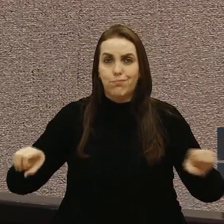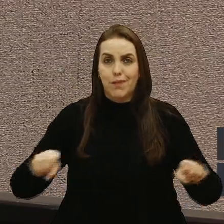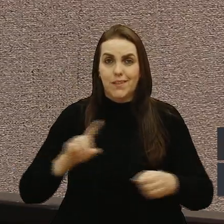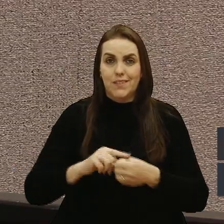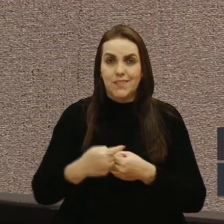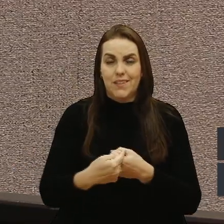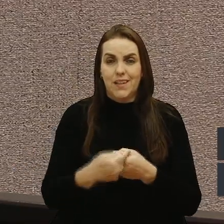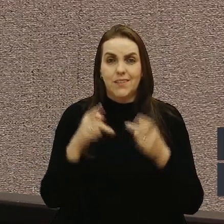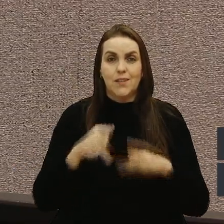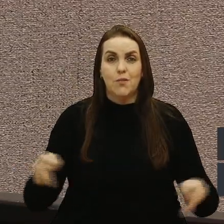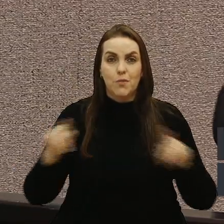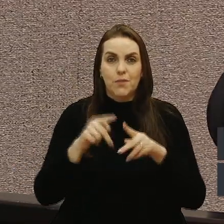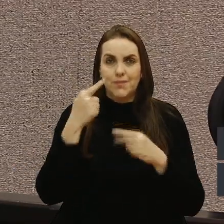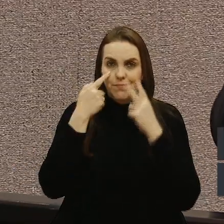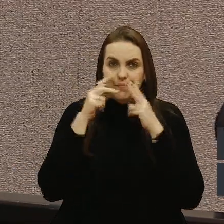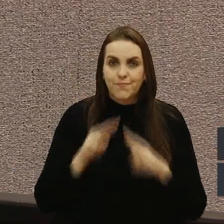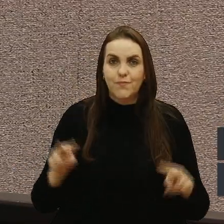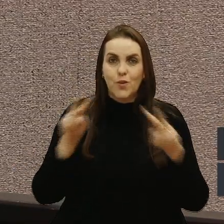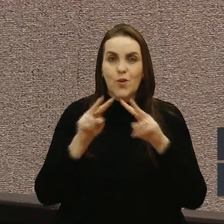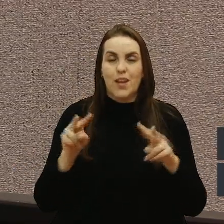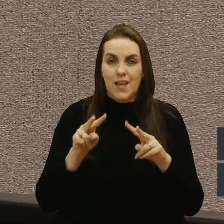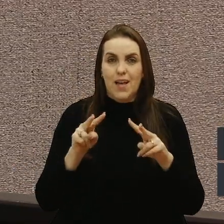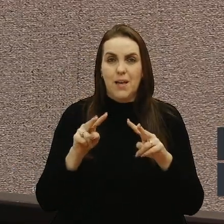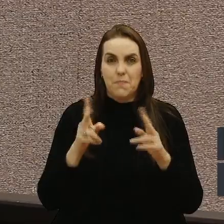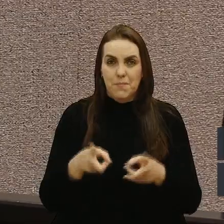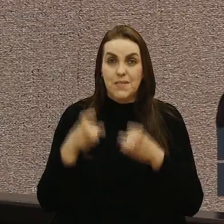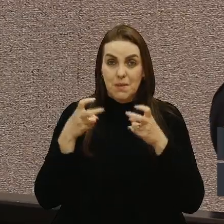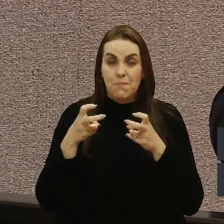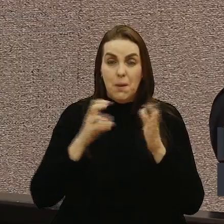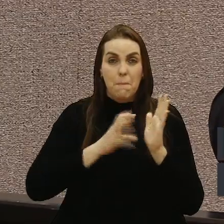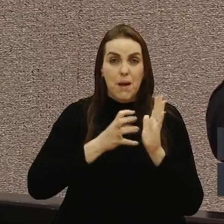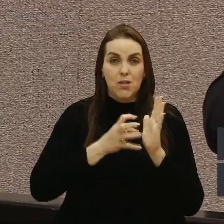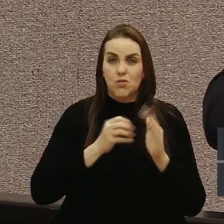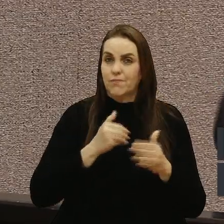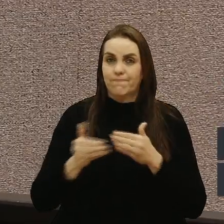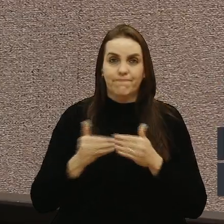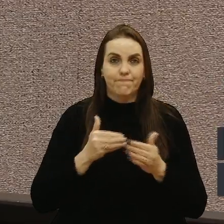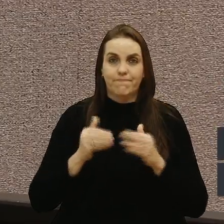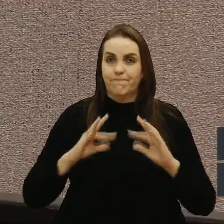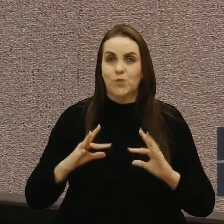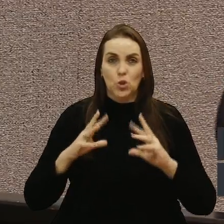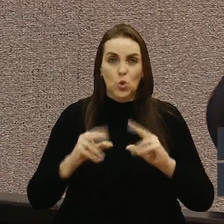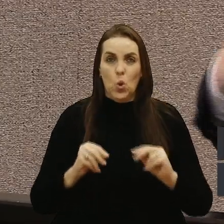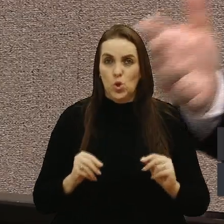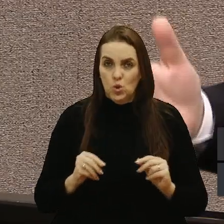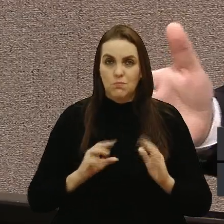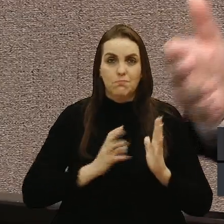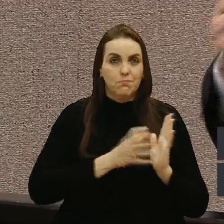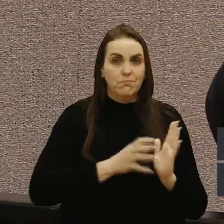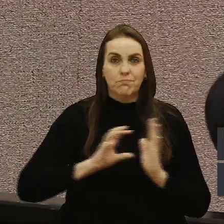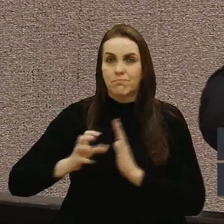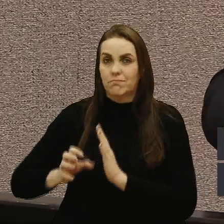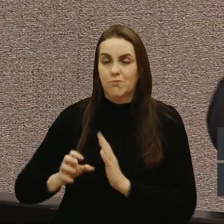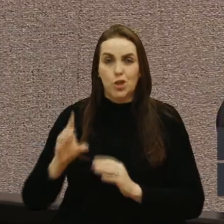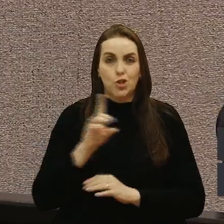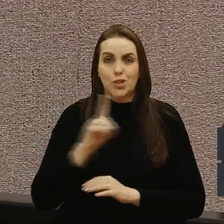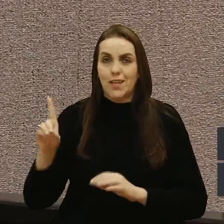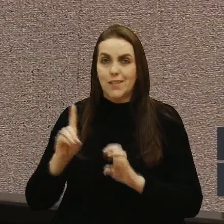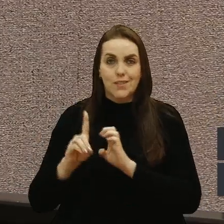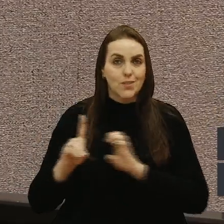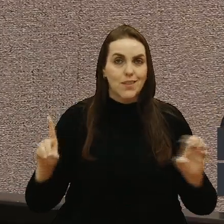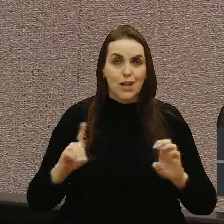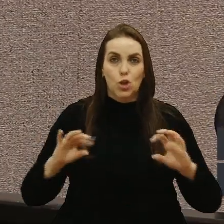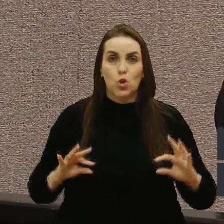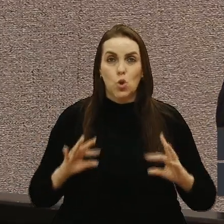olhar e perceber que é uma luta suprapartidária. Nós temos aqui desde da ampla presença da direita até a esquerda, todo mundo